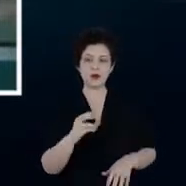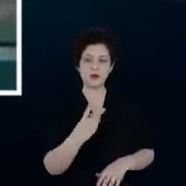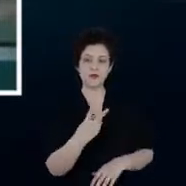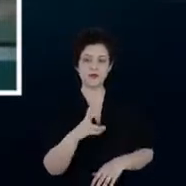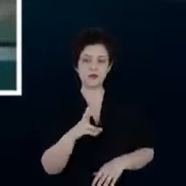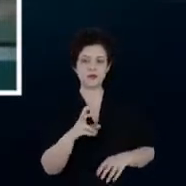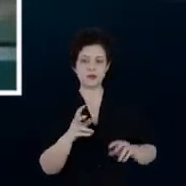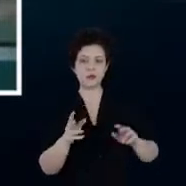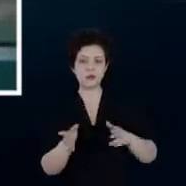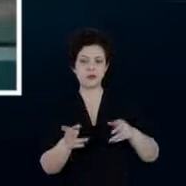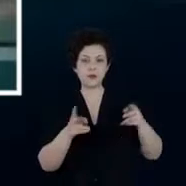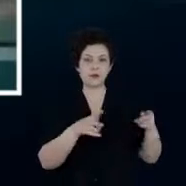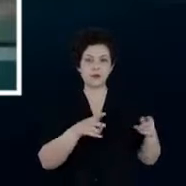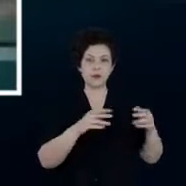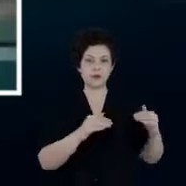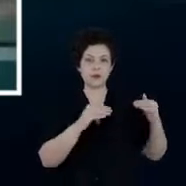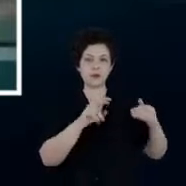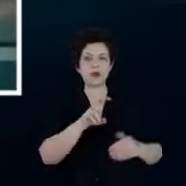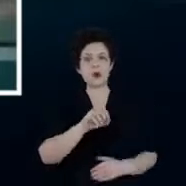para